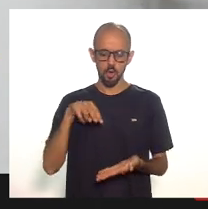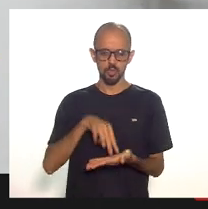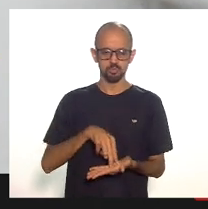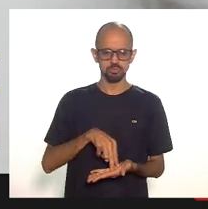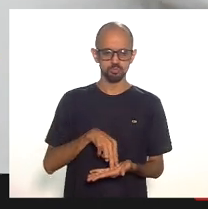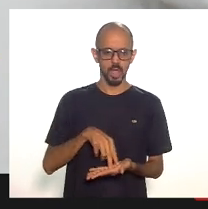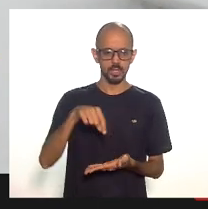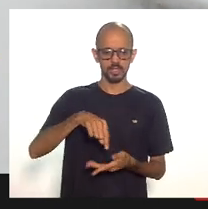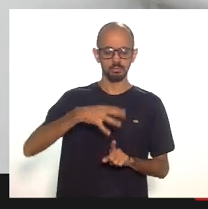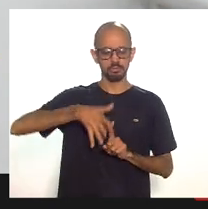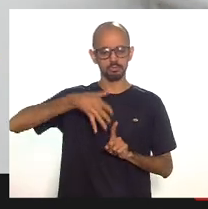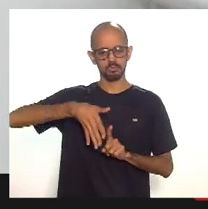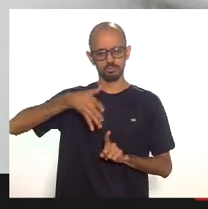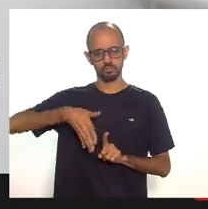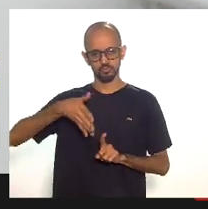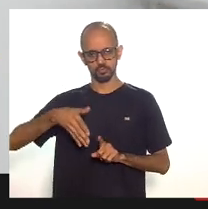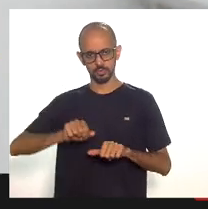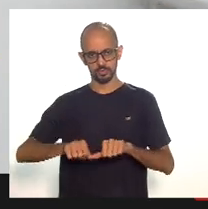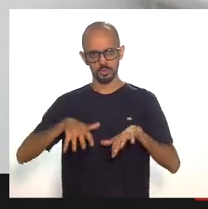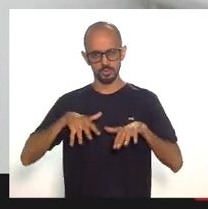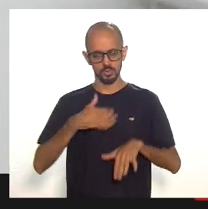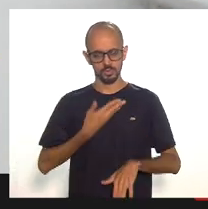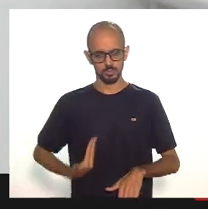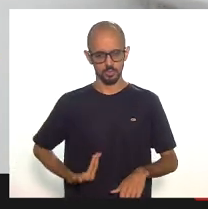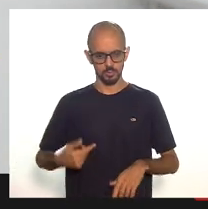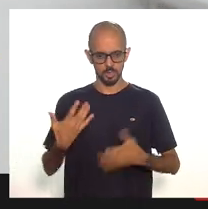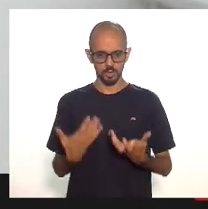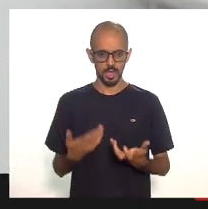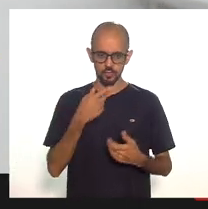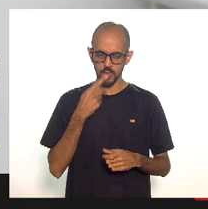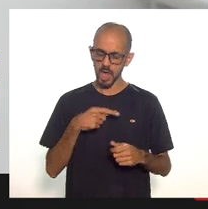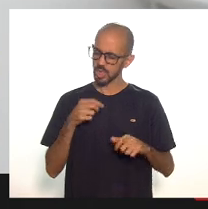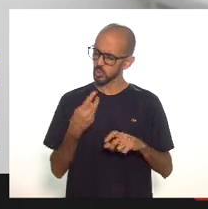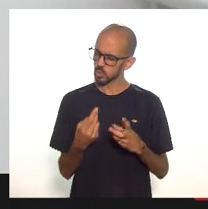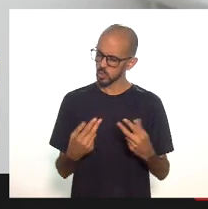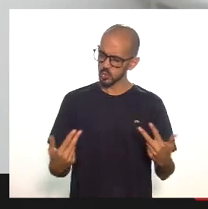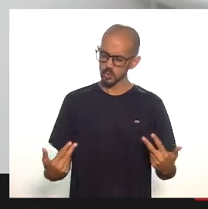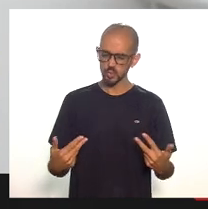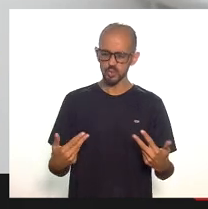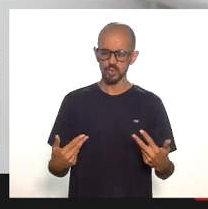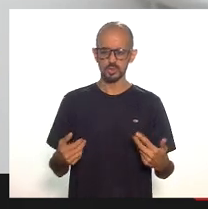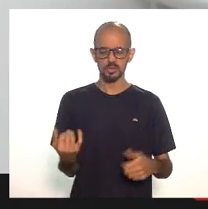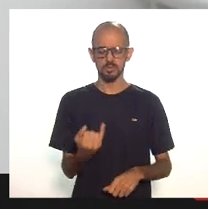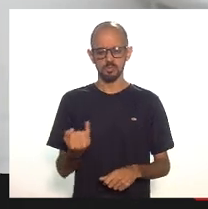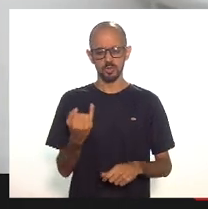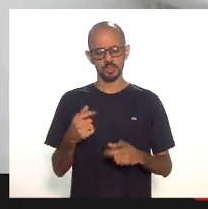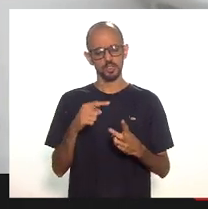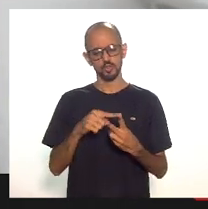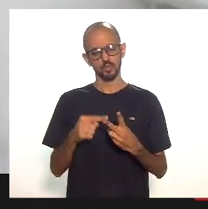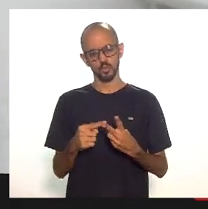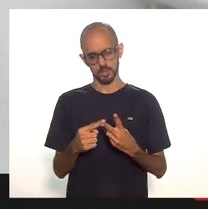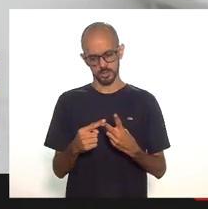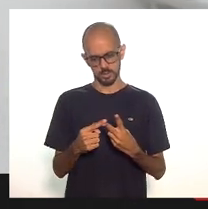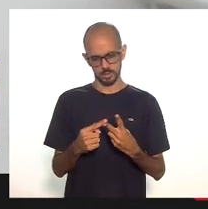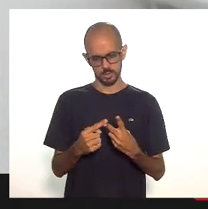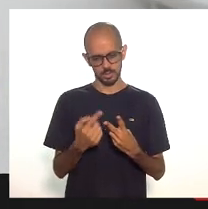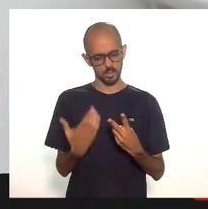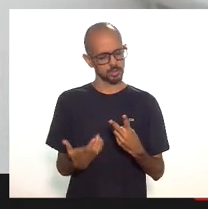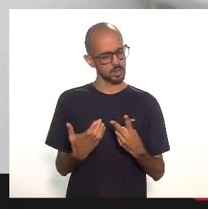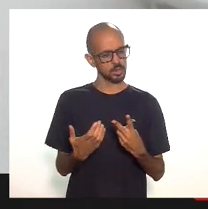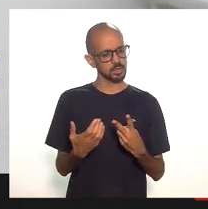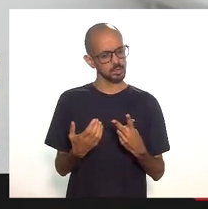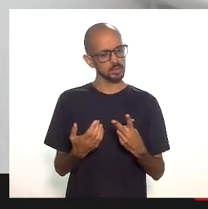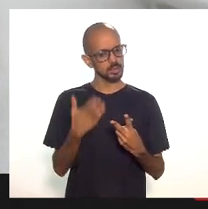nessa audiência. E assim, o que eu queria, dois pontos que eu queria perguntar e achar assim, o que podemos